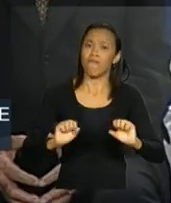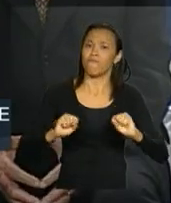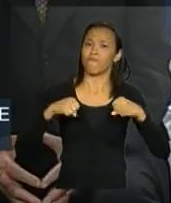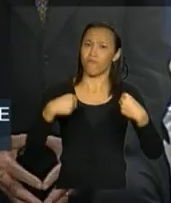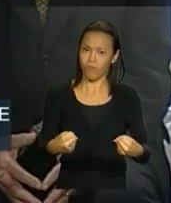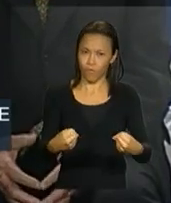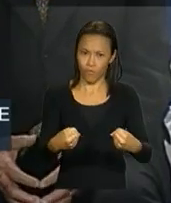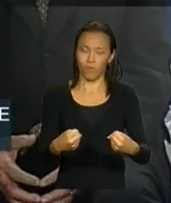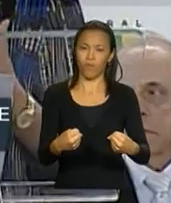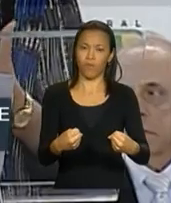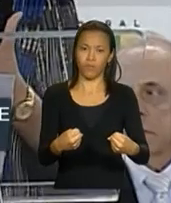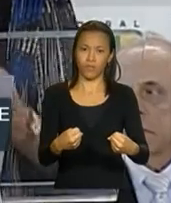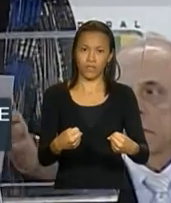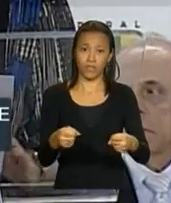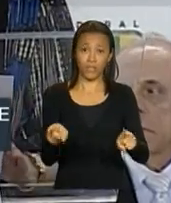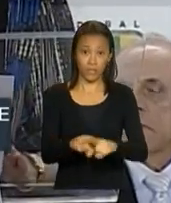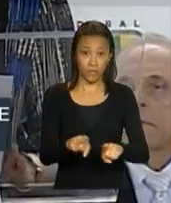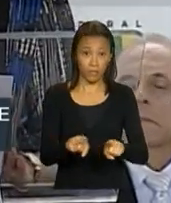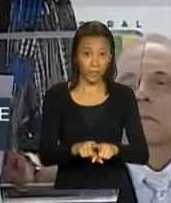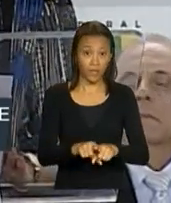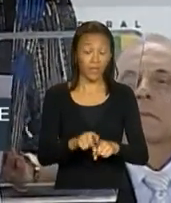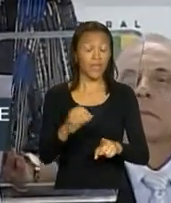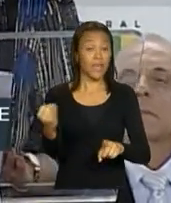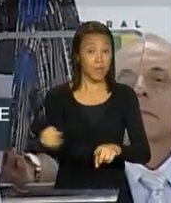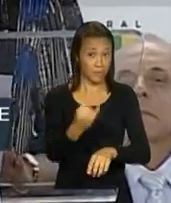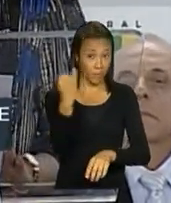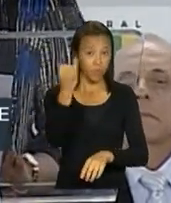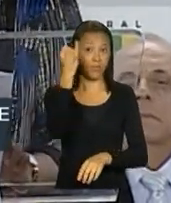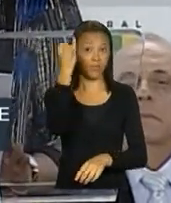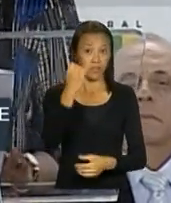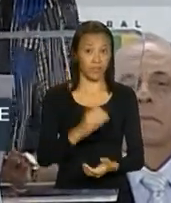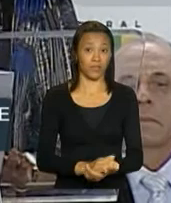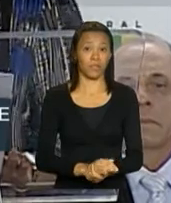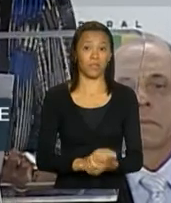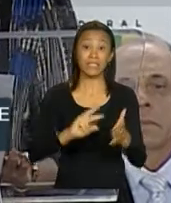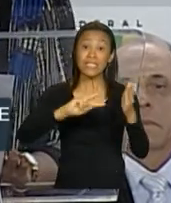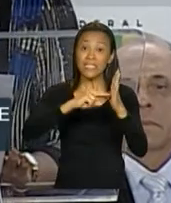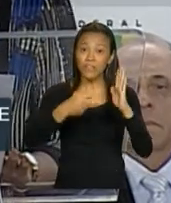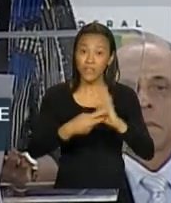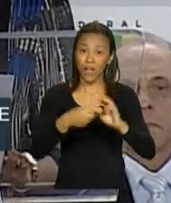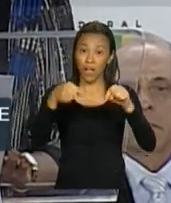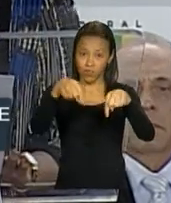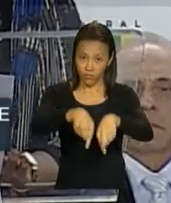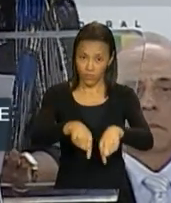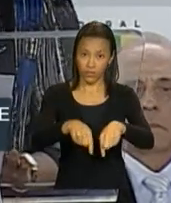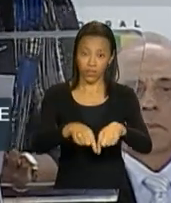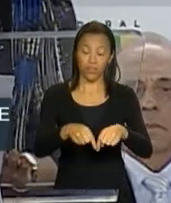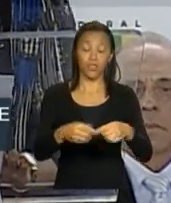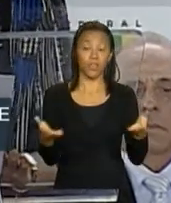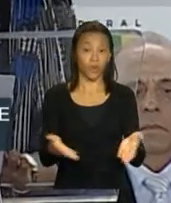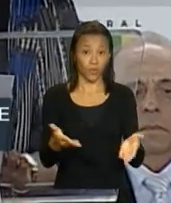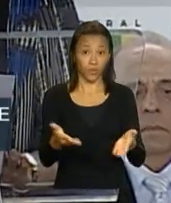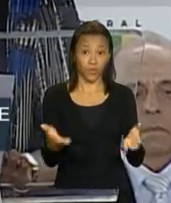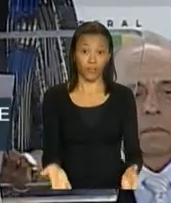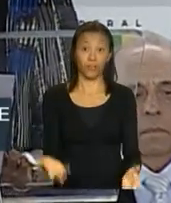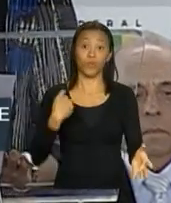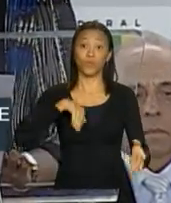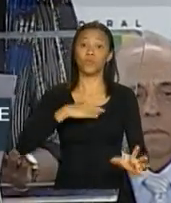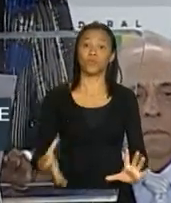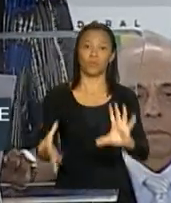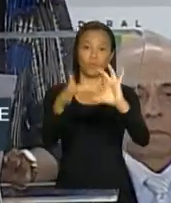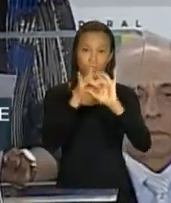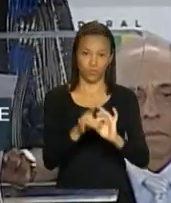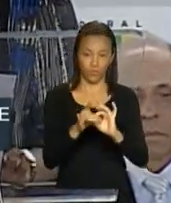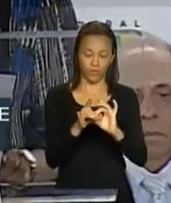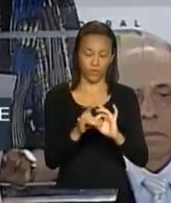e dá muita importância certo símbolos porque eles constituem aquilo que nos olhos e